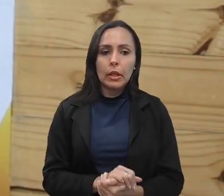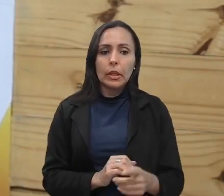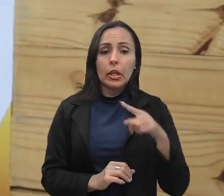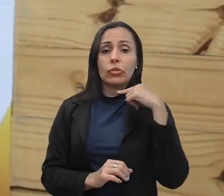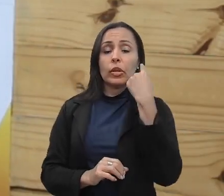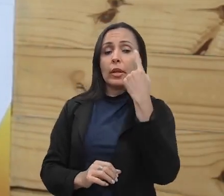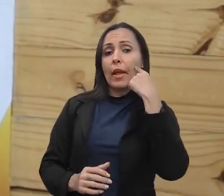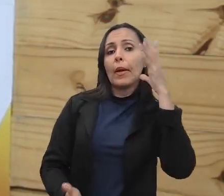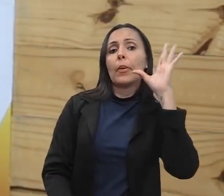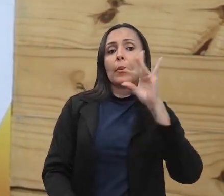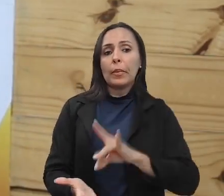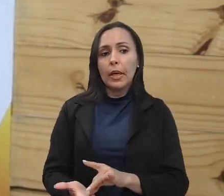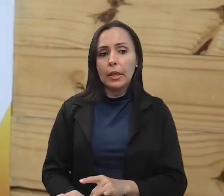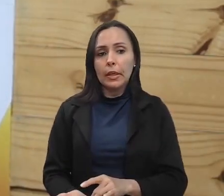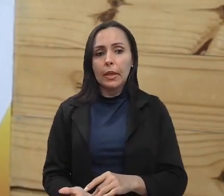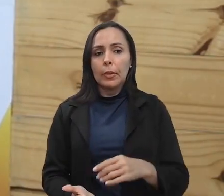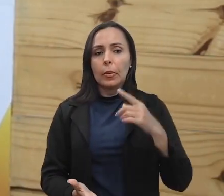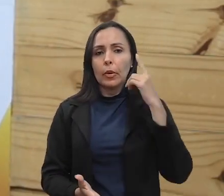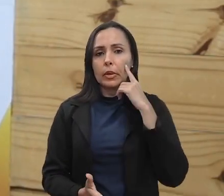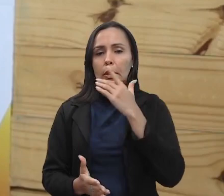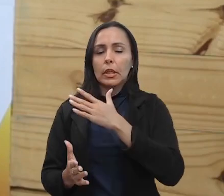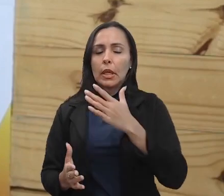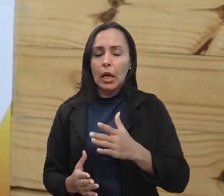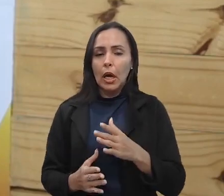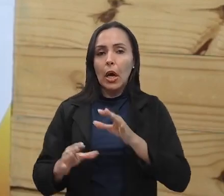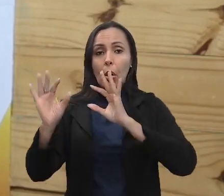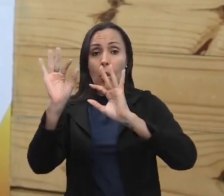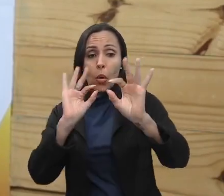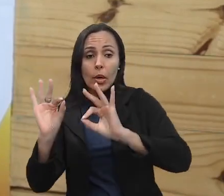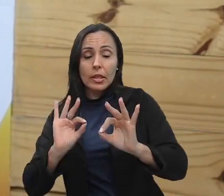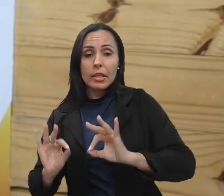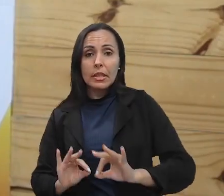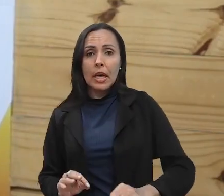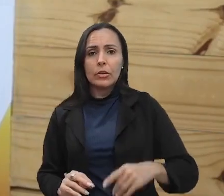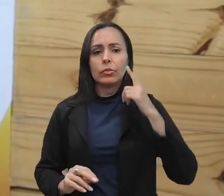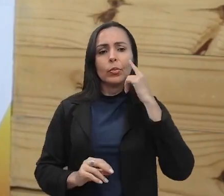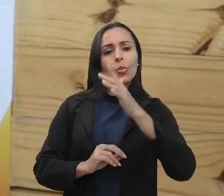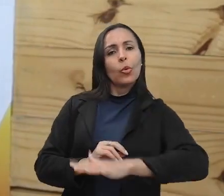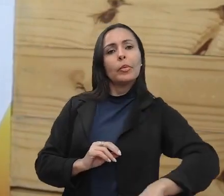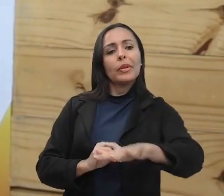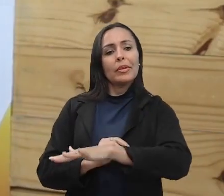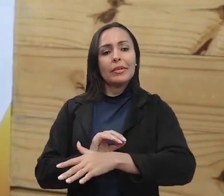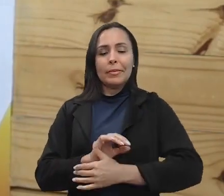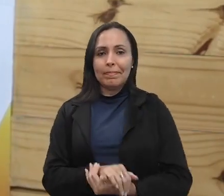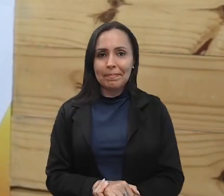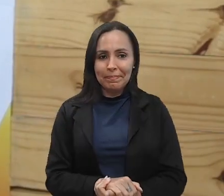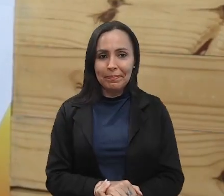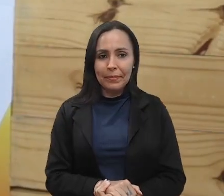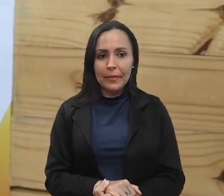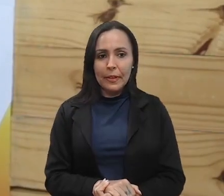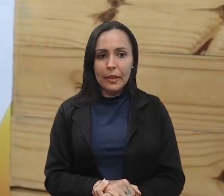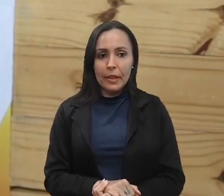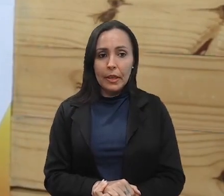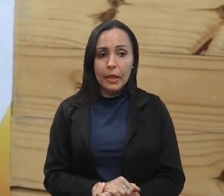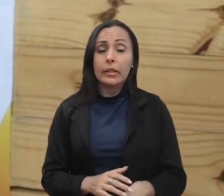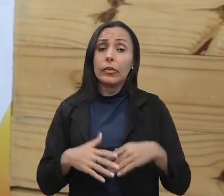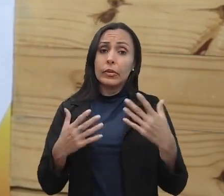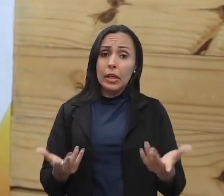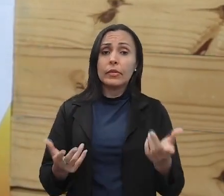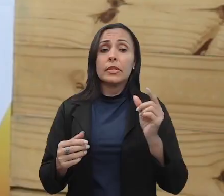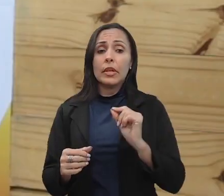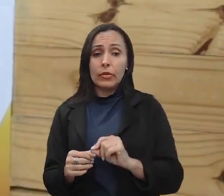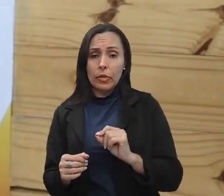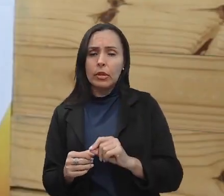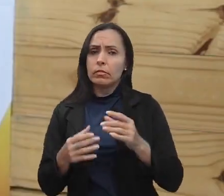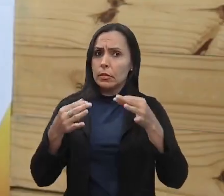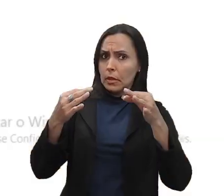realmente possa estar compondo a questão dessa ambientação. Então, deve ser feita com